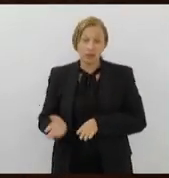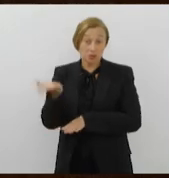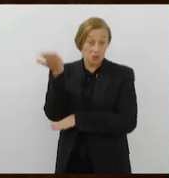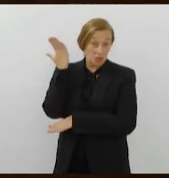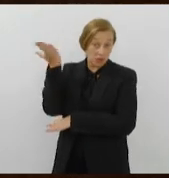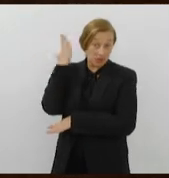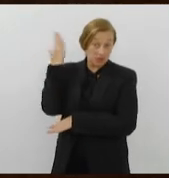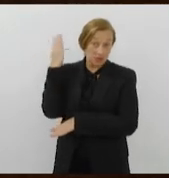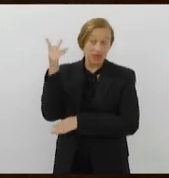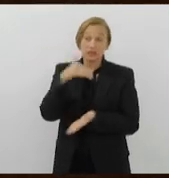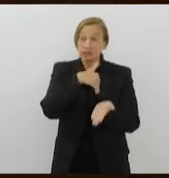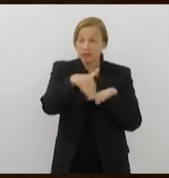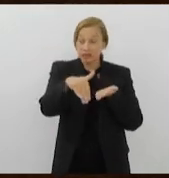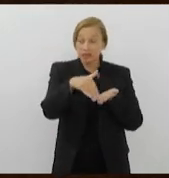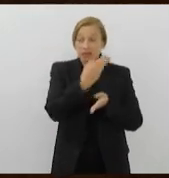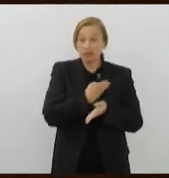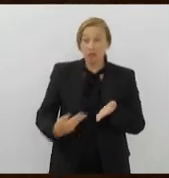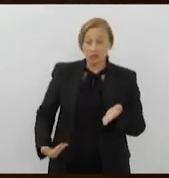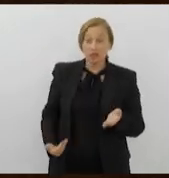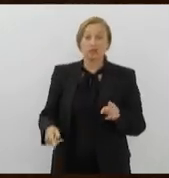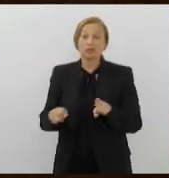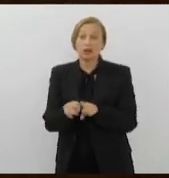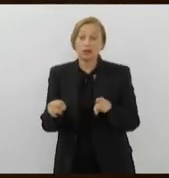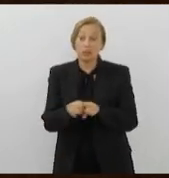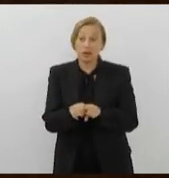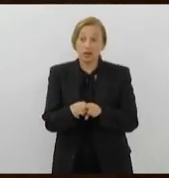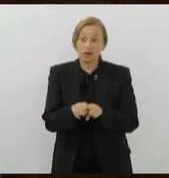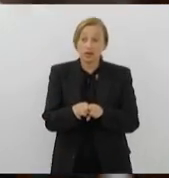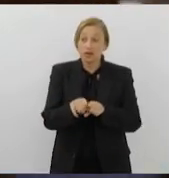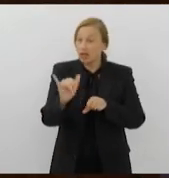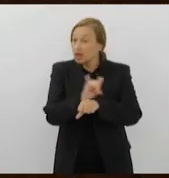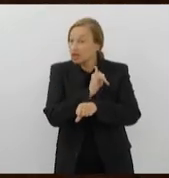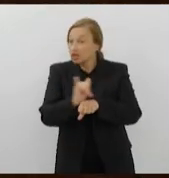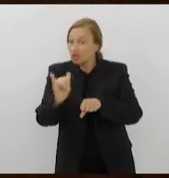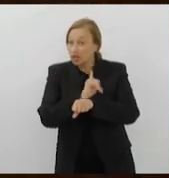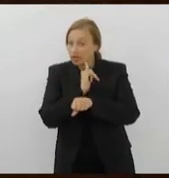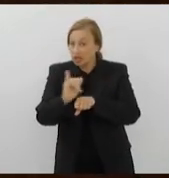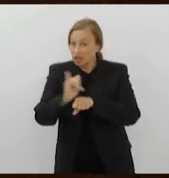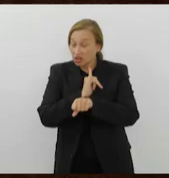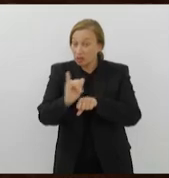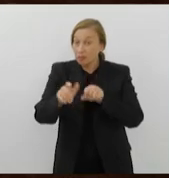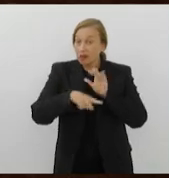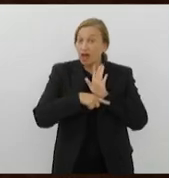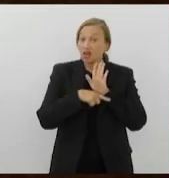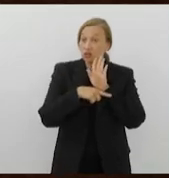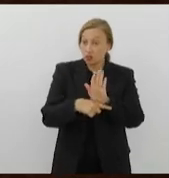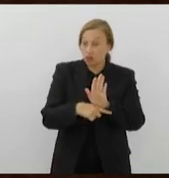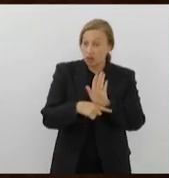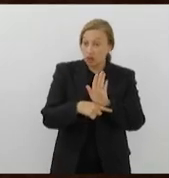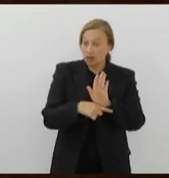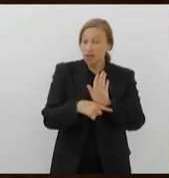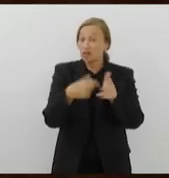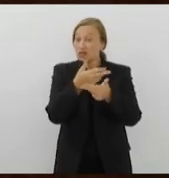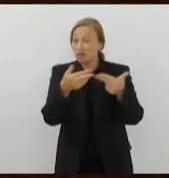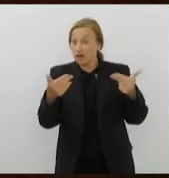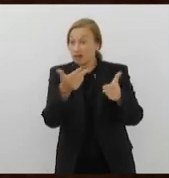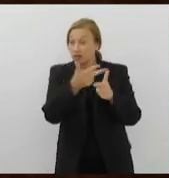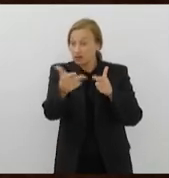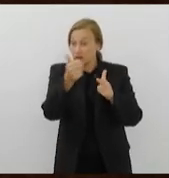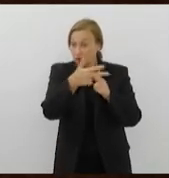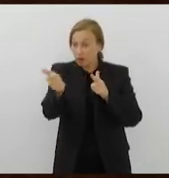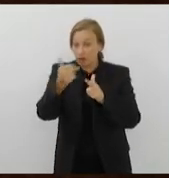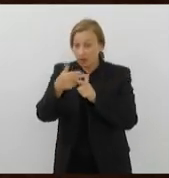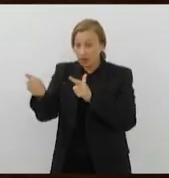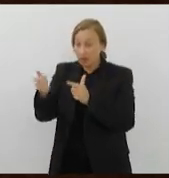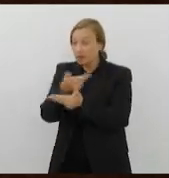de secretário de governo também foi o grande articulador e artífice de vários ganhos para N categorias